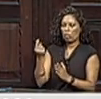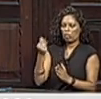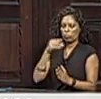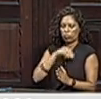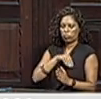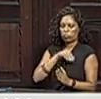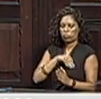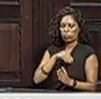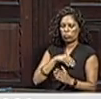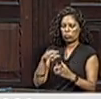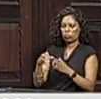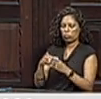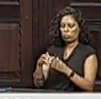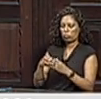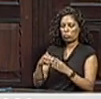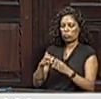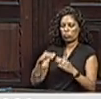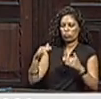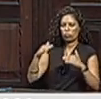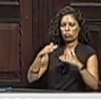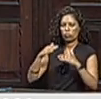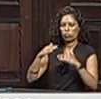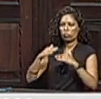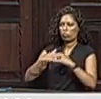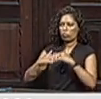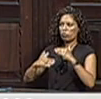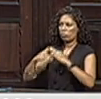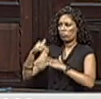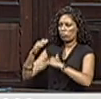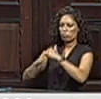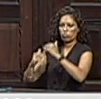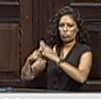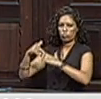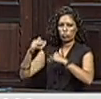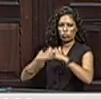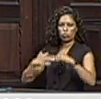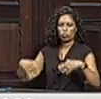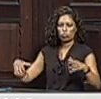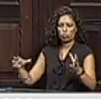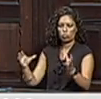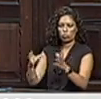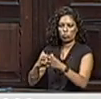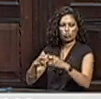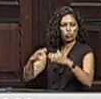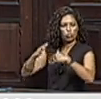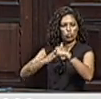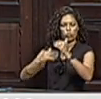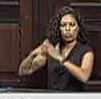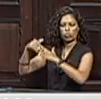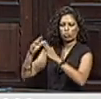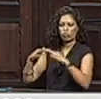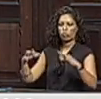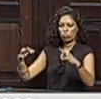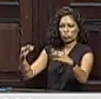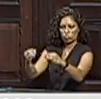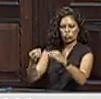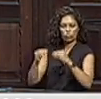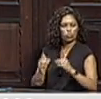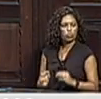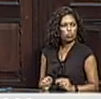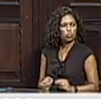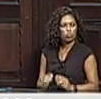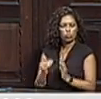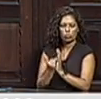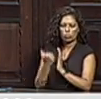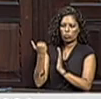em todas as categorias, em todas as faixas. E não há que se dizer que se teme